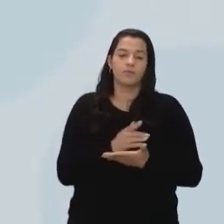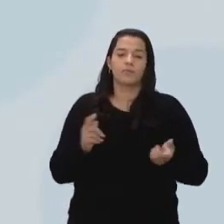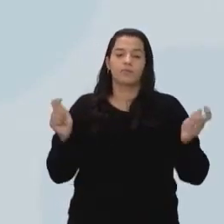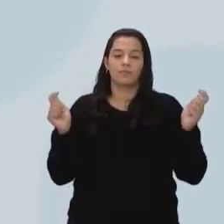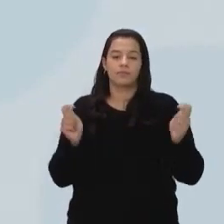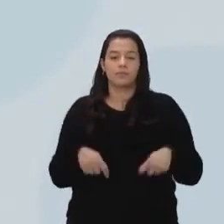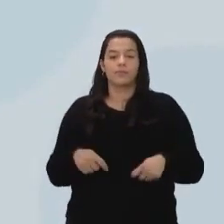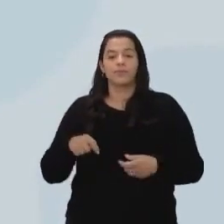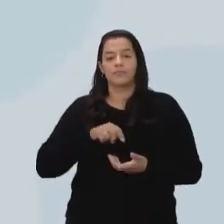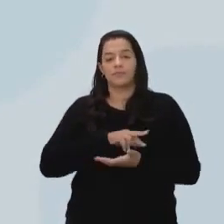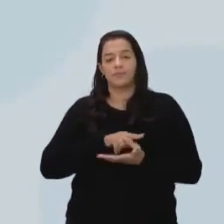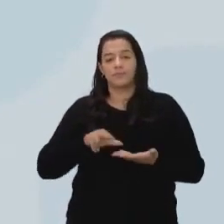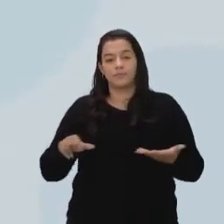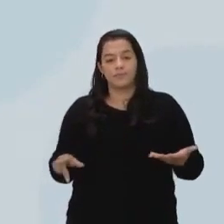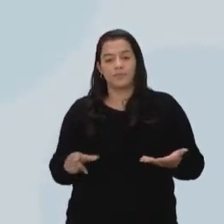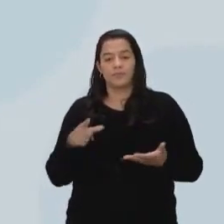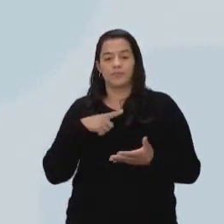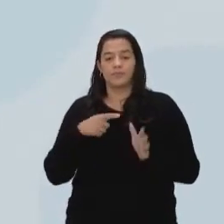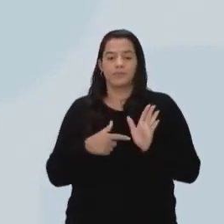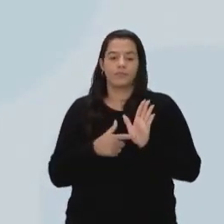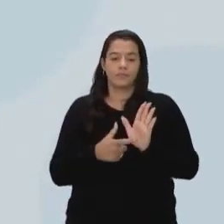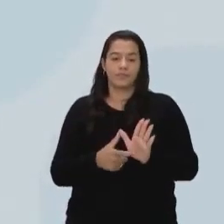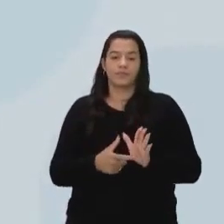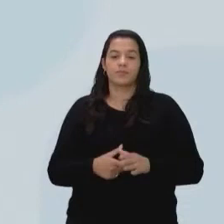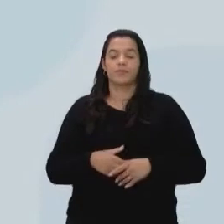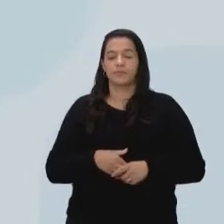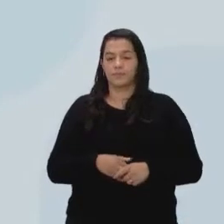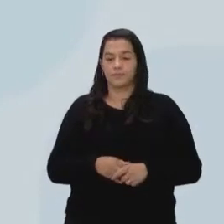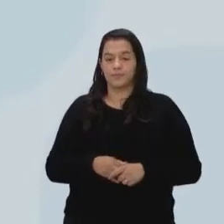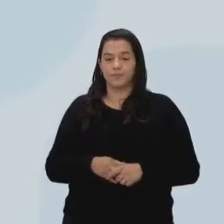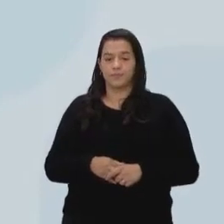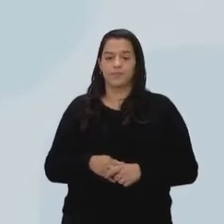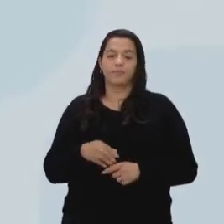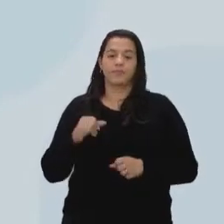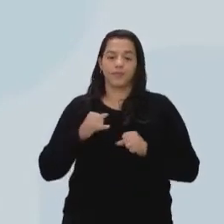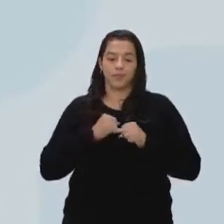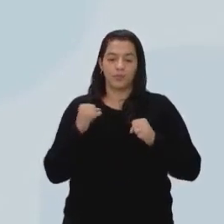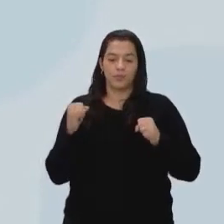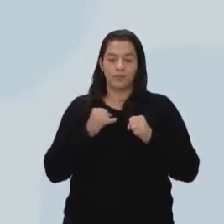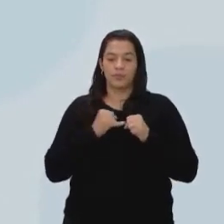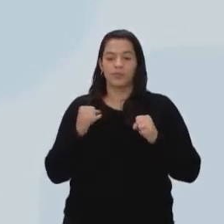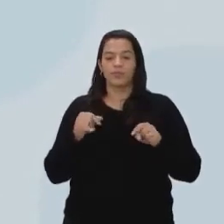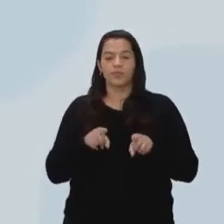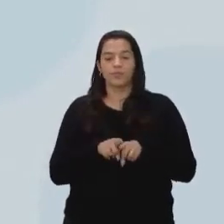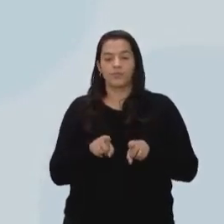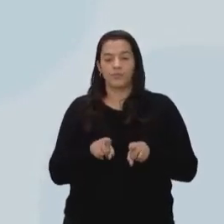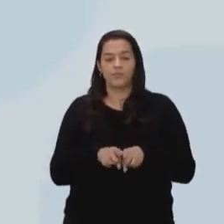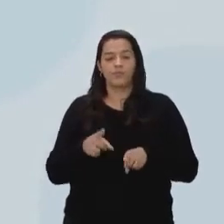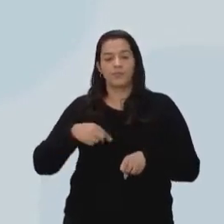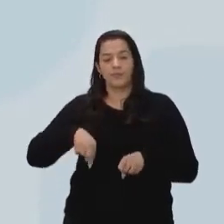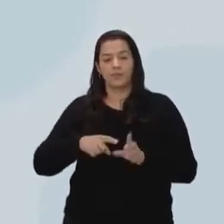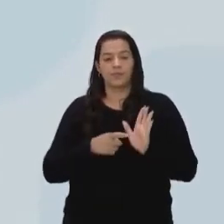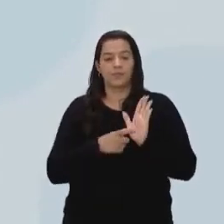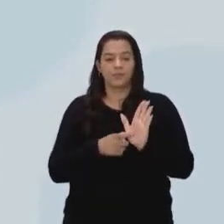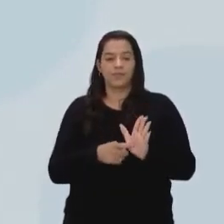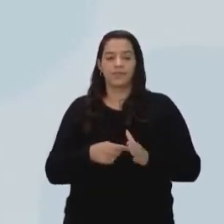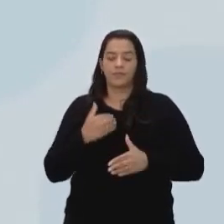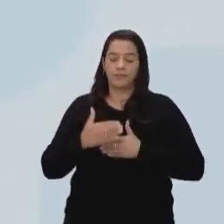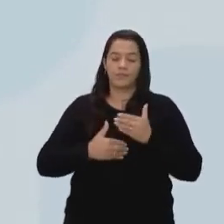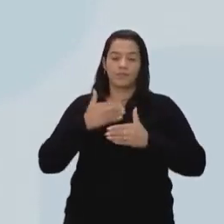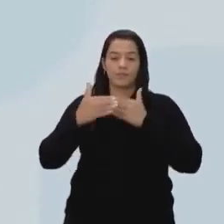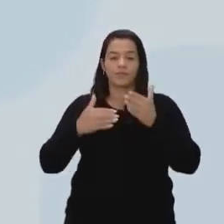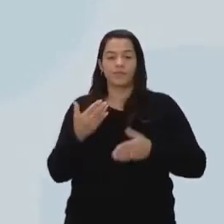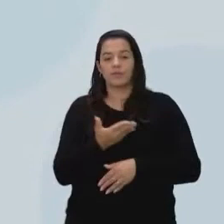compostos moleculares e também algumas propriedades dos compostos iônicos que foram mostrados para você. E como